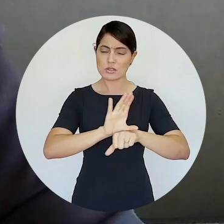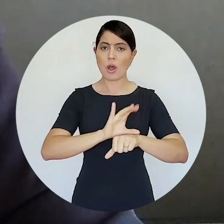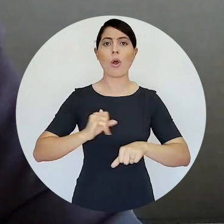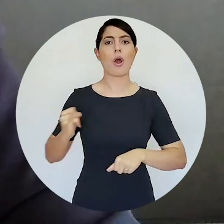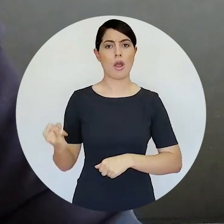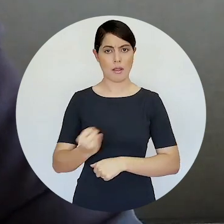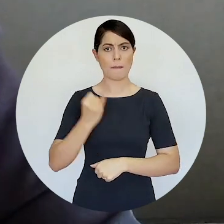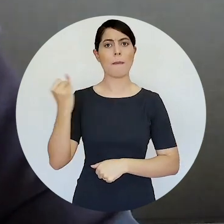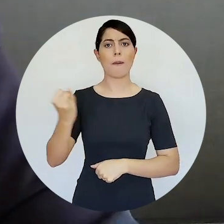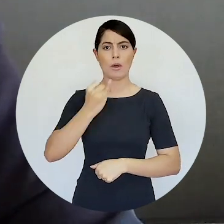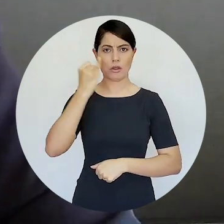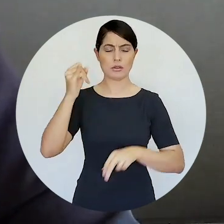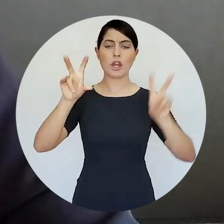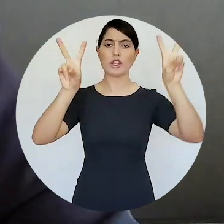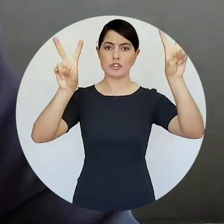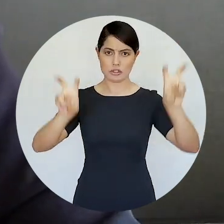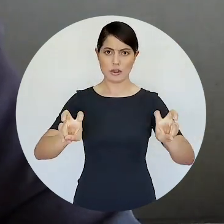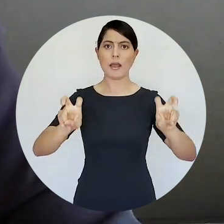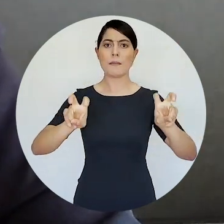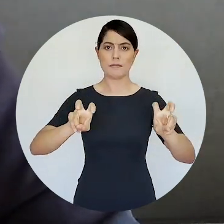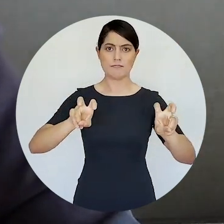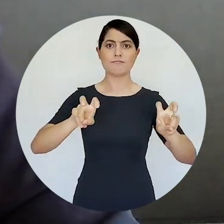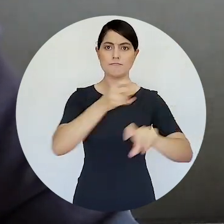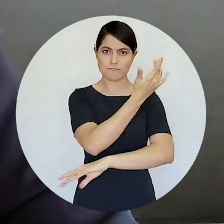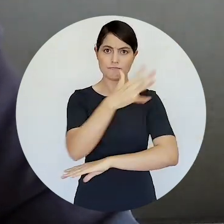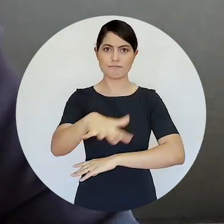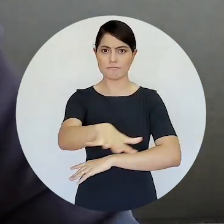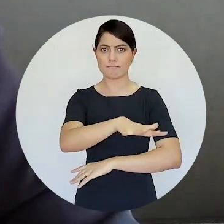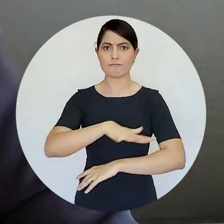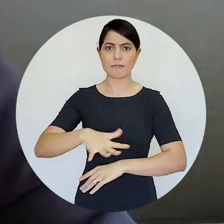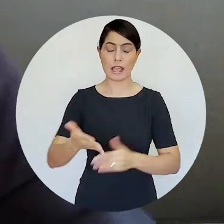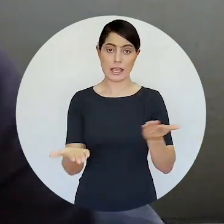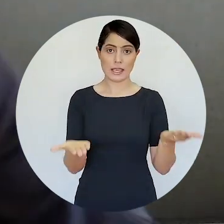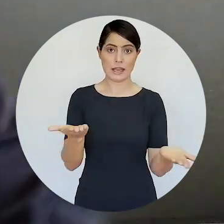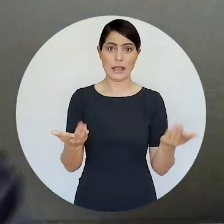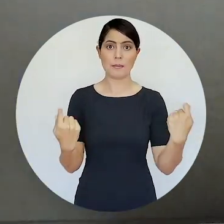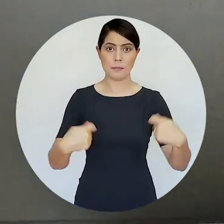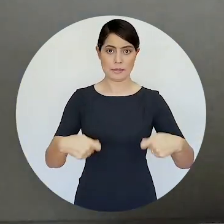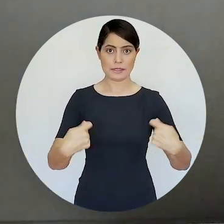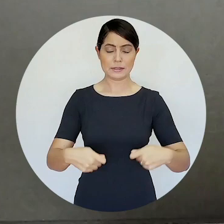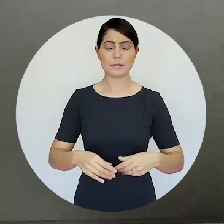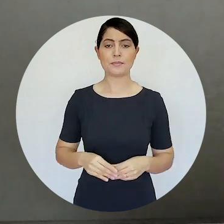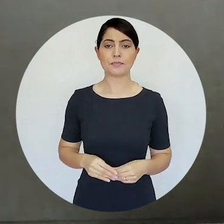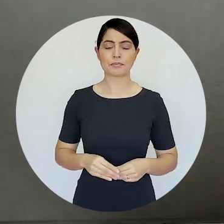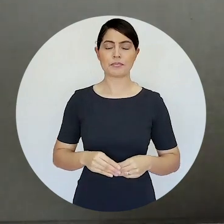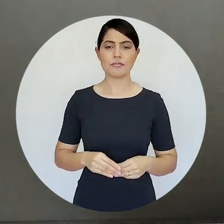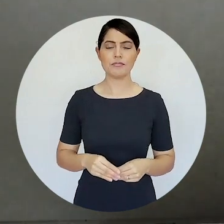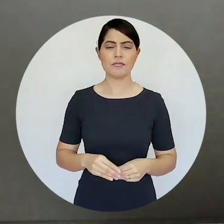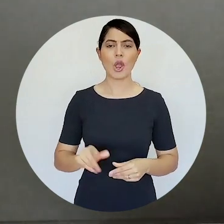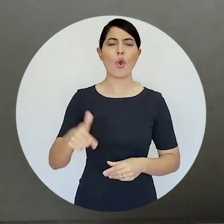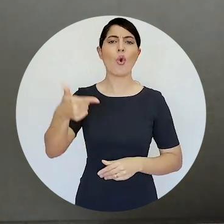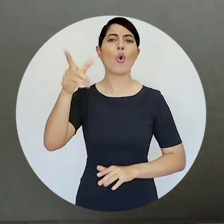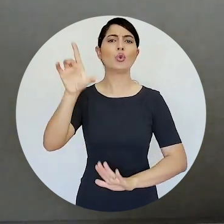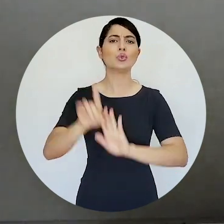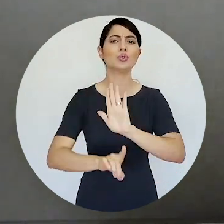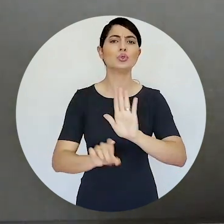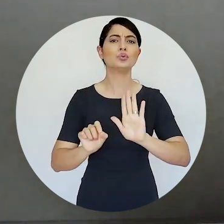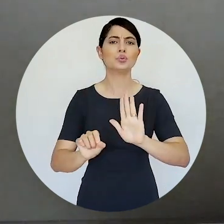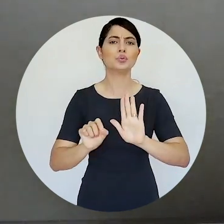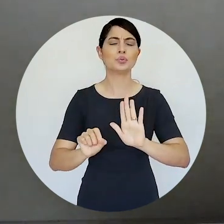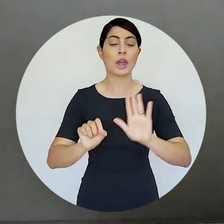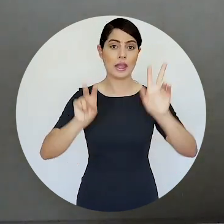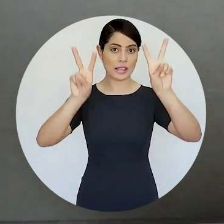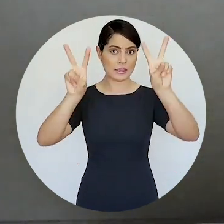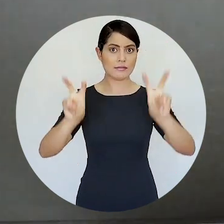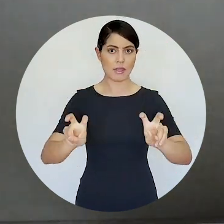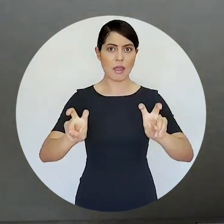Federal, que trata do direito ao meio ambiente ecologicamente equilibrado. Outro direito que eu gostaria de falar